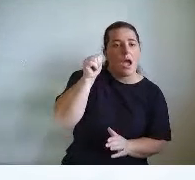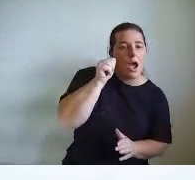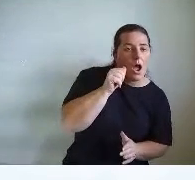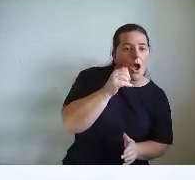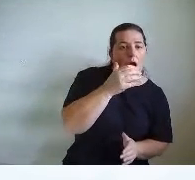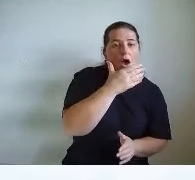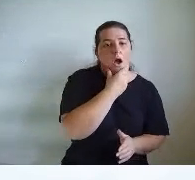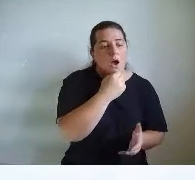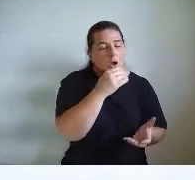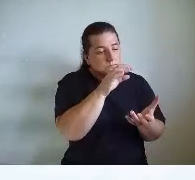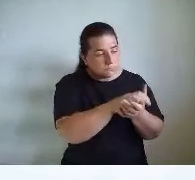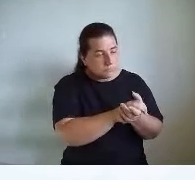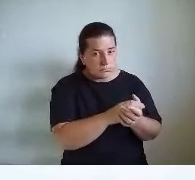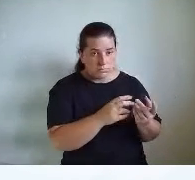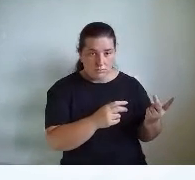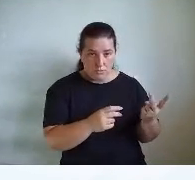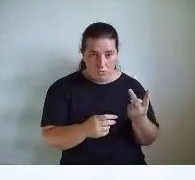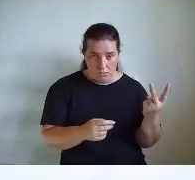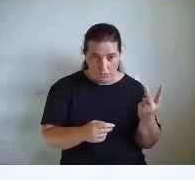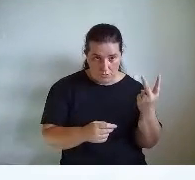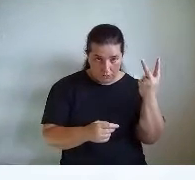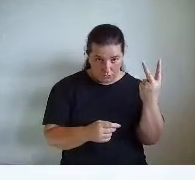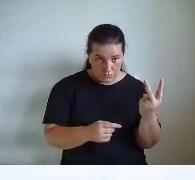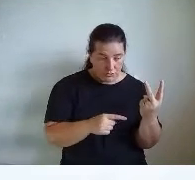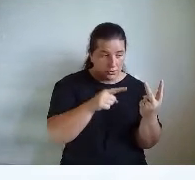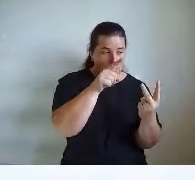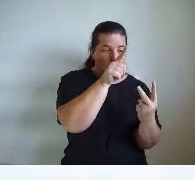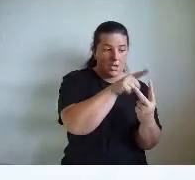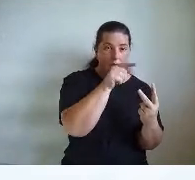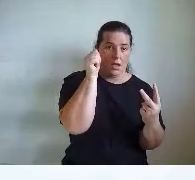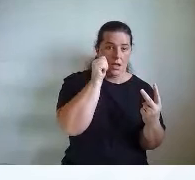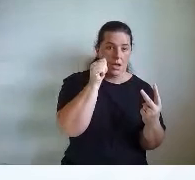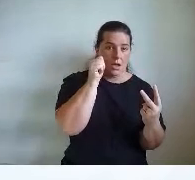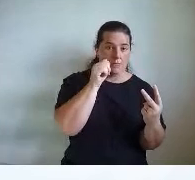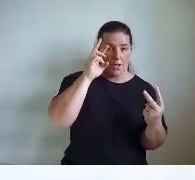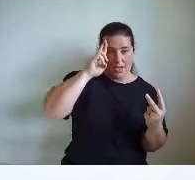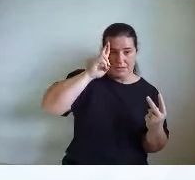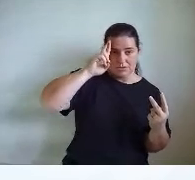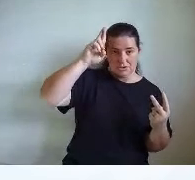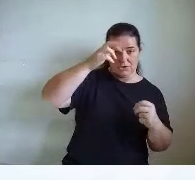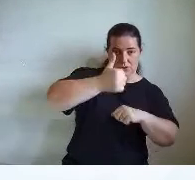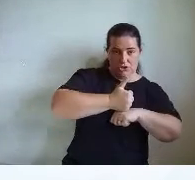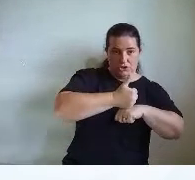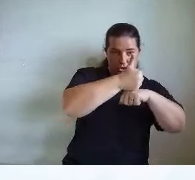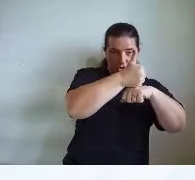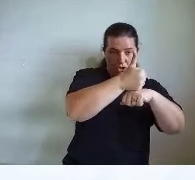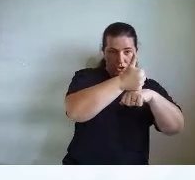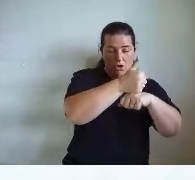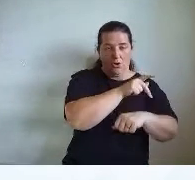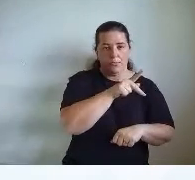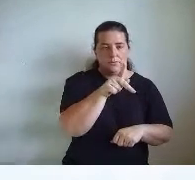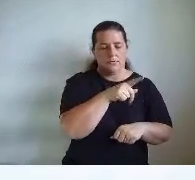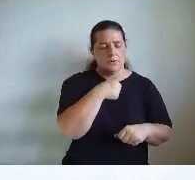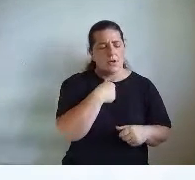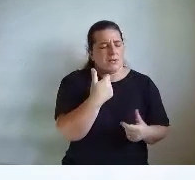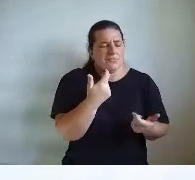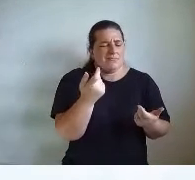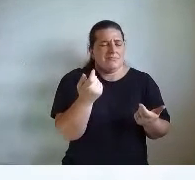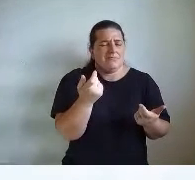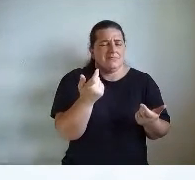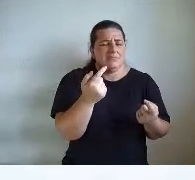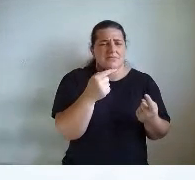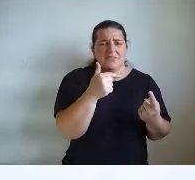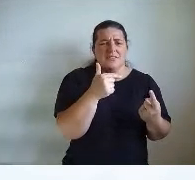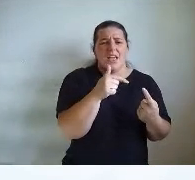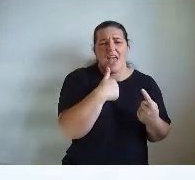lá, diretora, professora, e ela diz, não, eu vou para o meu trabalho mesmo que eu não tenha condições. E o marido ou